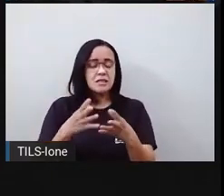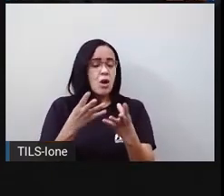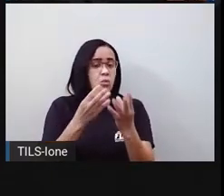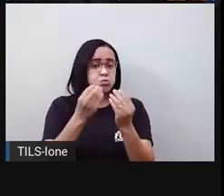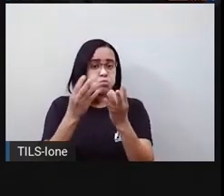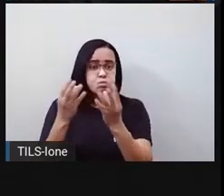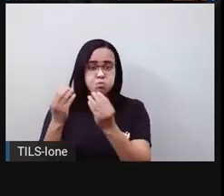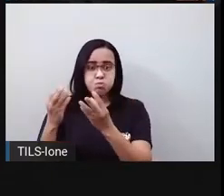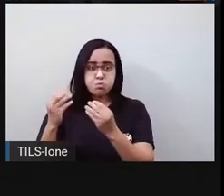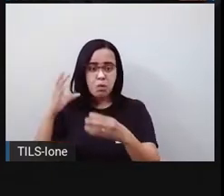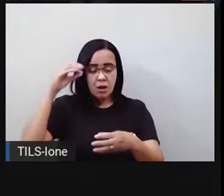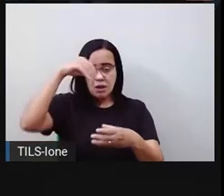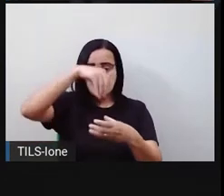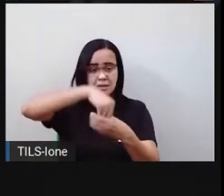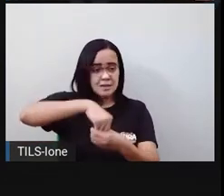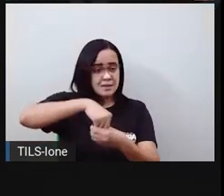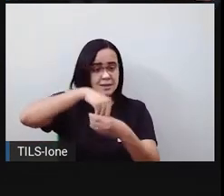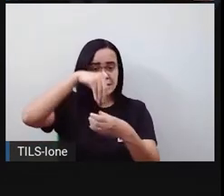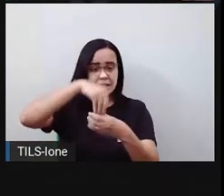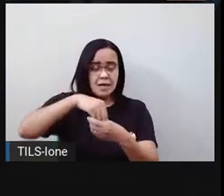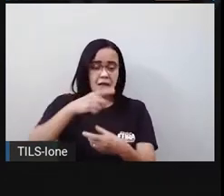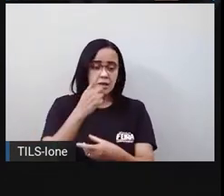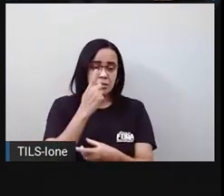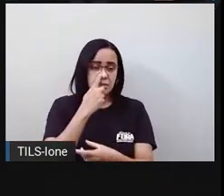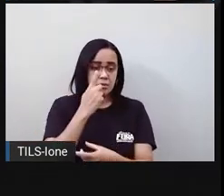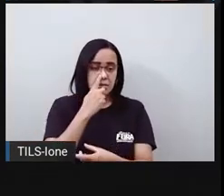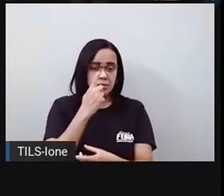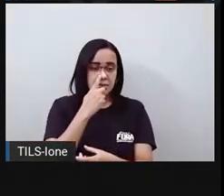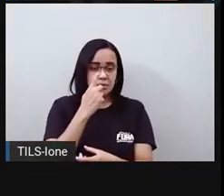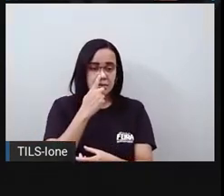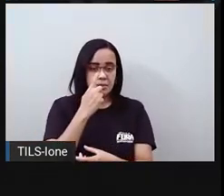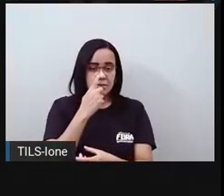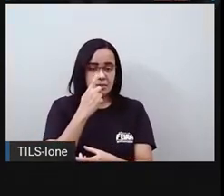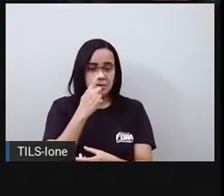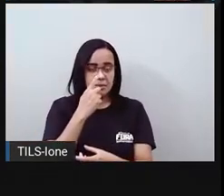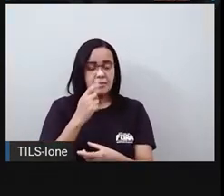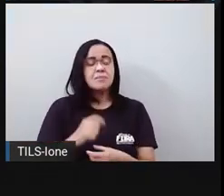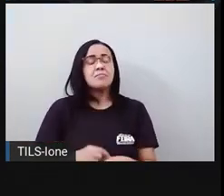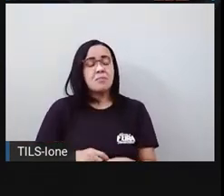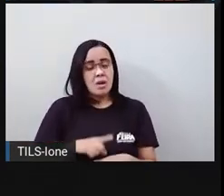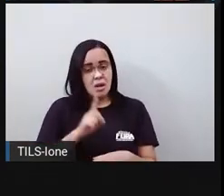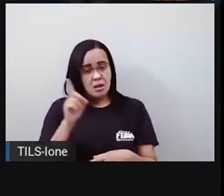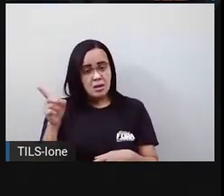repleto, cheio de biscoitos na cozinha.